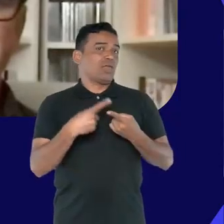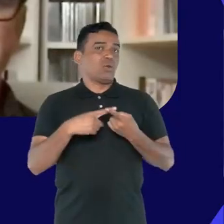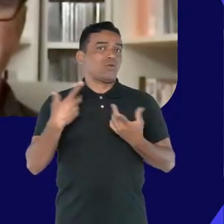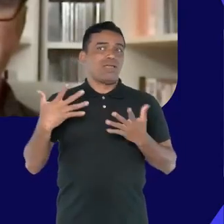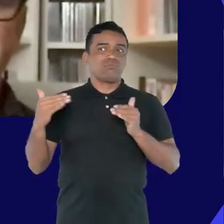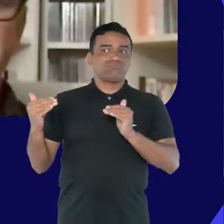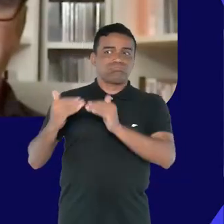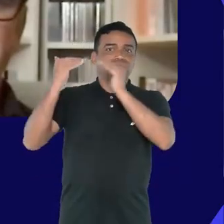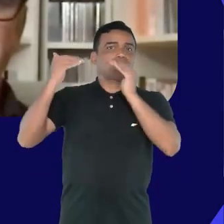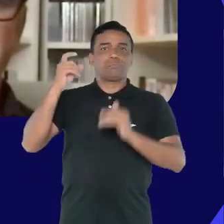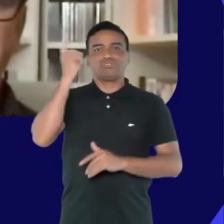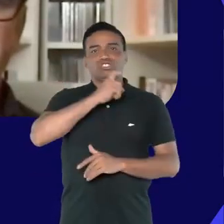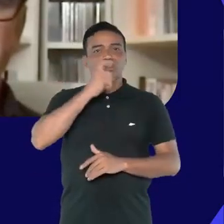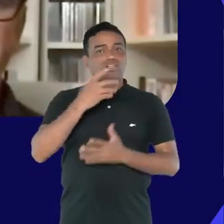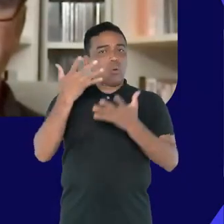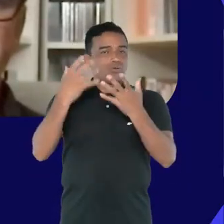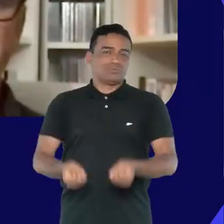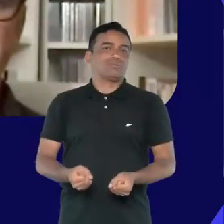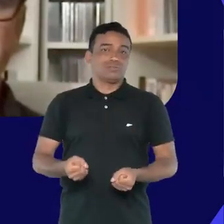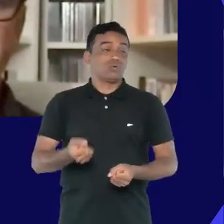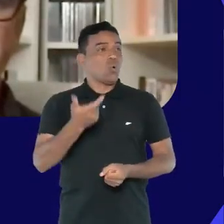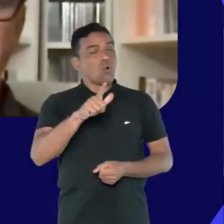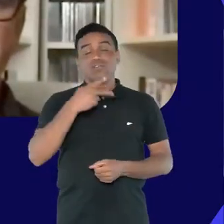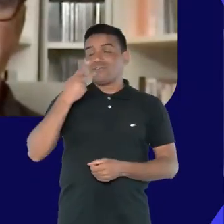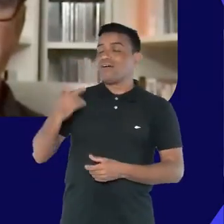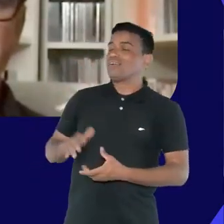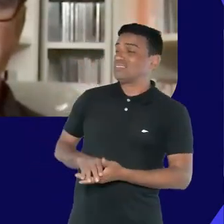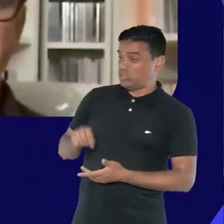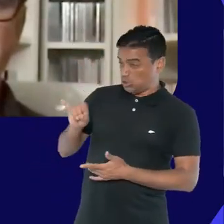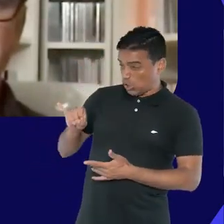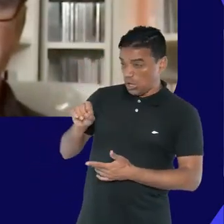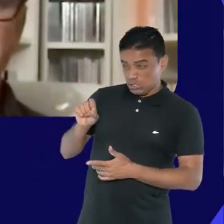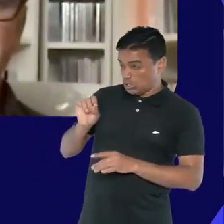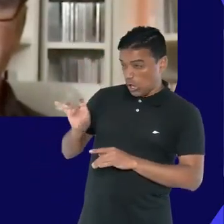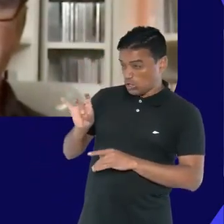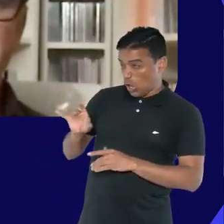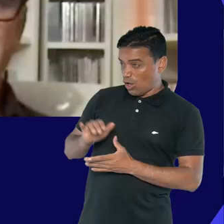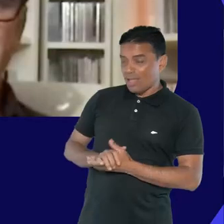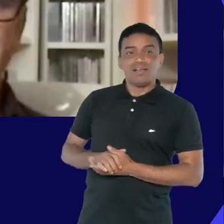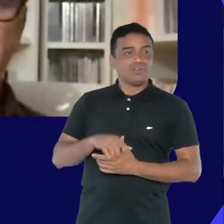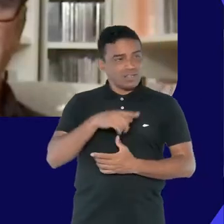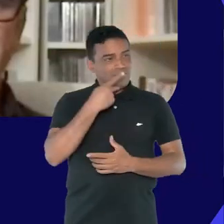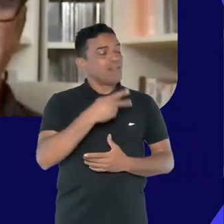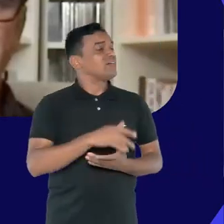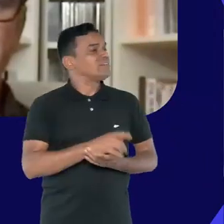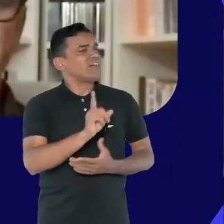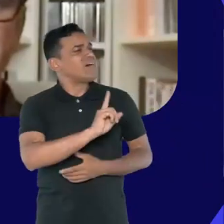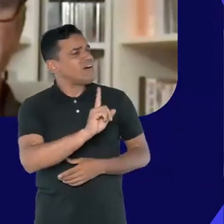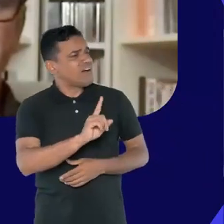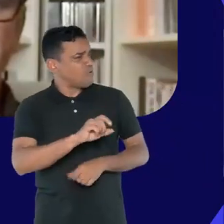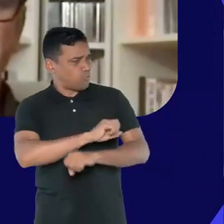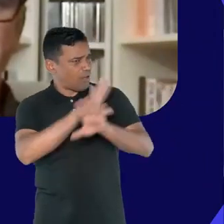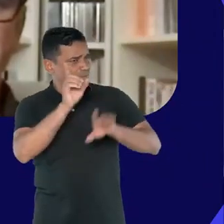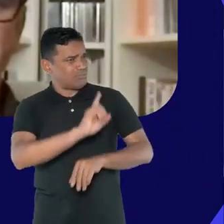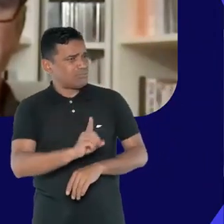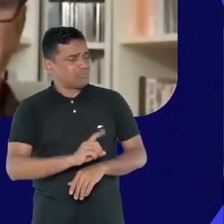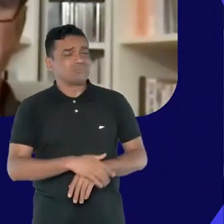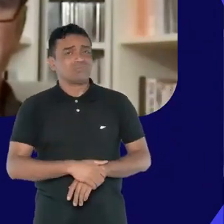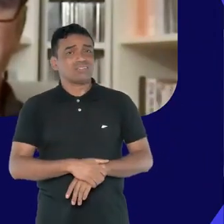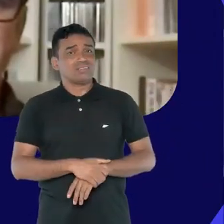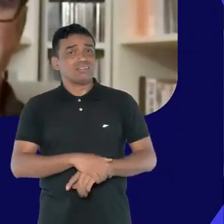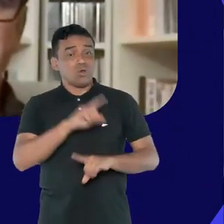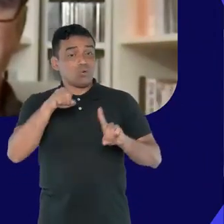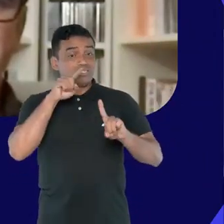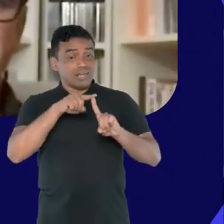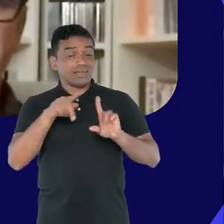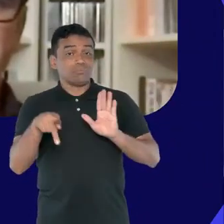que pactues com uma mentira. O outro diz, só por isso? Aí você emenda. Não, claro que não. Ser o